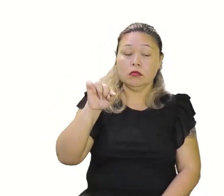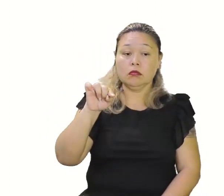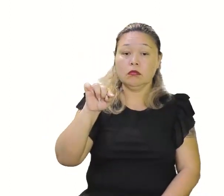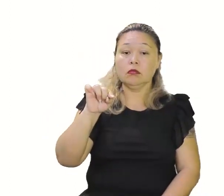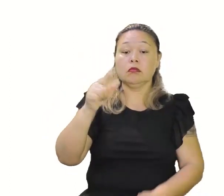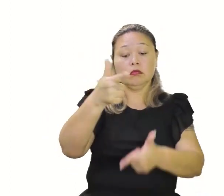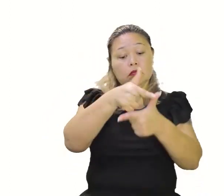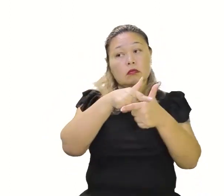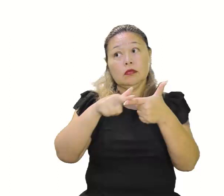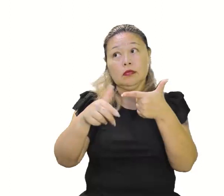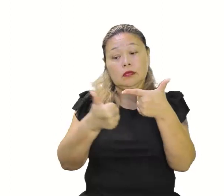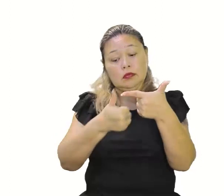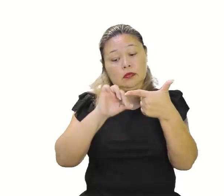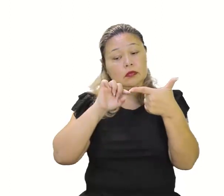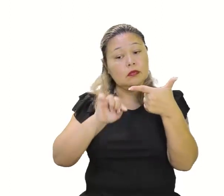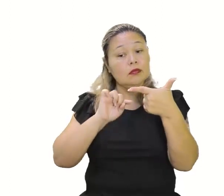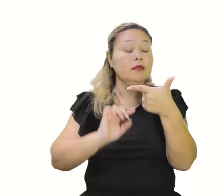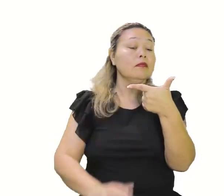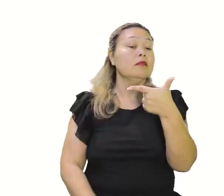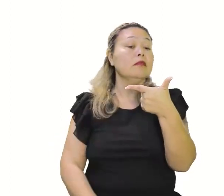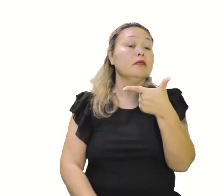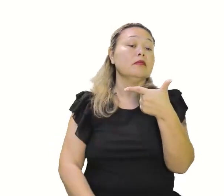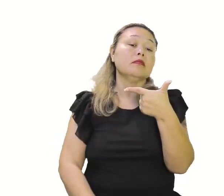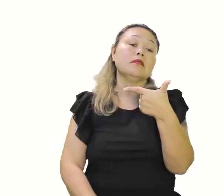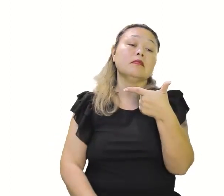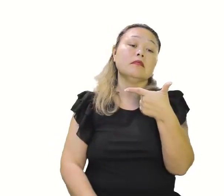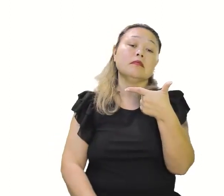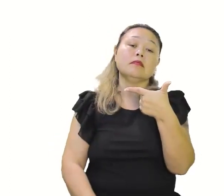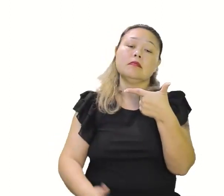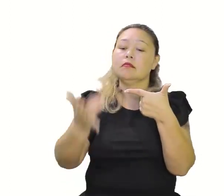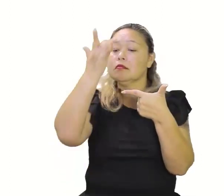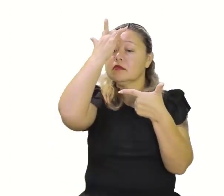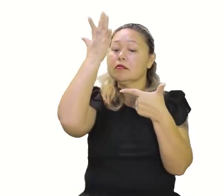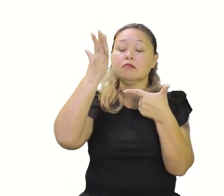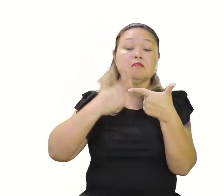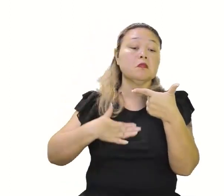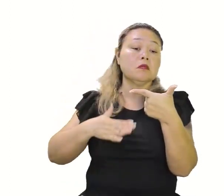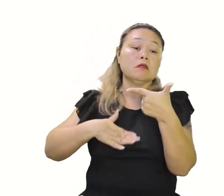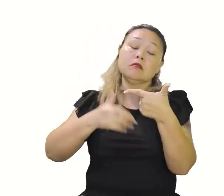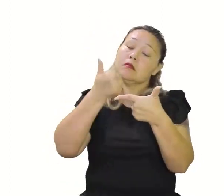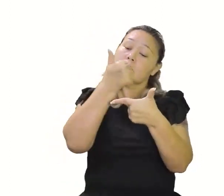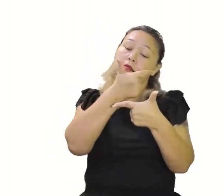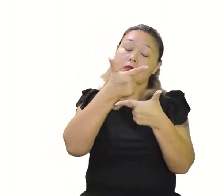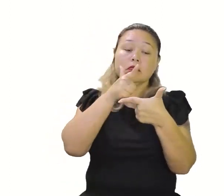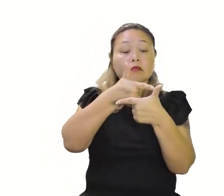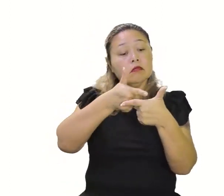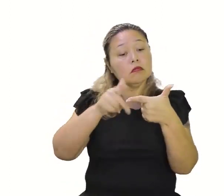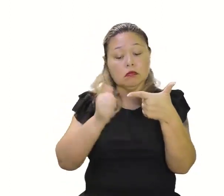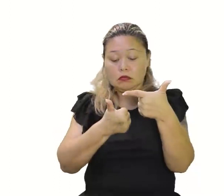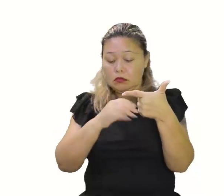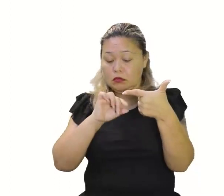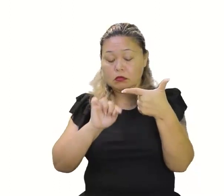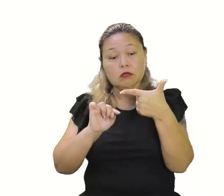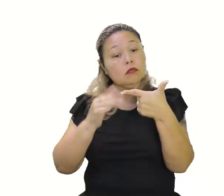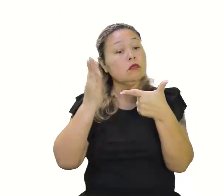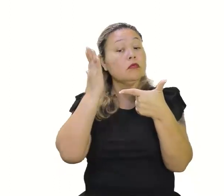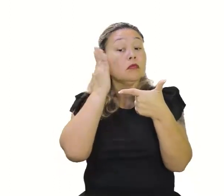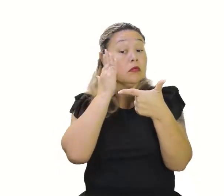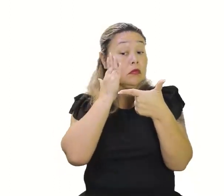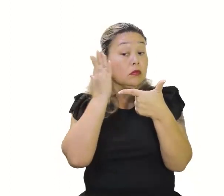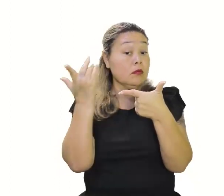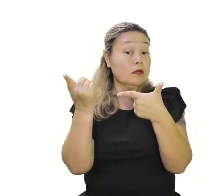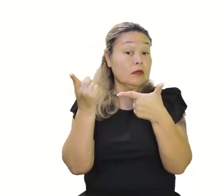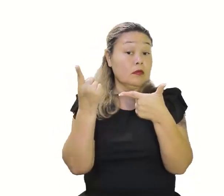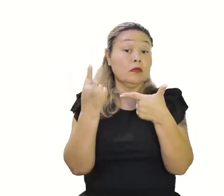por 10.000. Esse aqui ficou muito tranquilo, né? A hora que eu dividi pelos 10.000, porque eu sei aqui, ó,